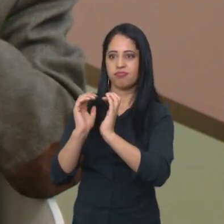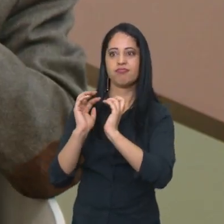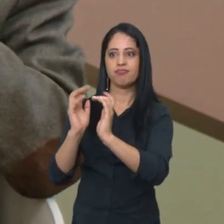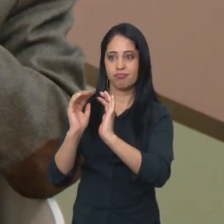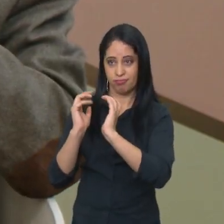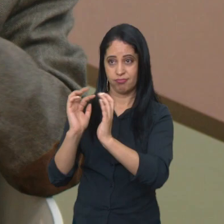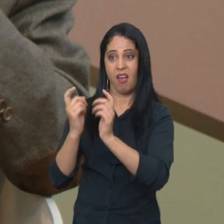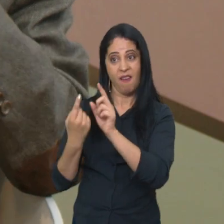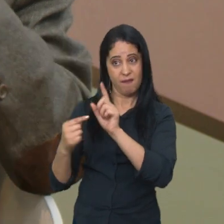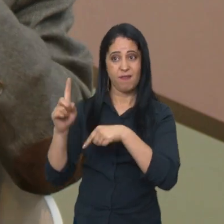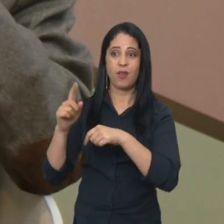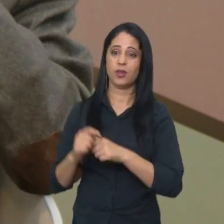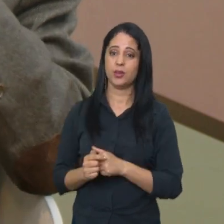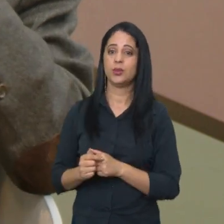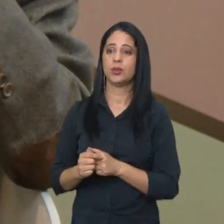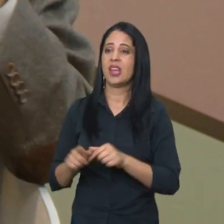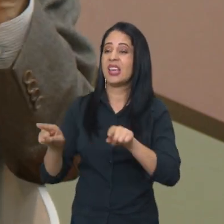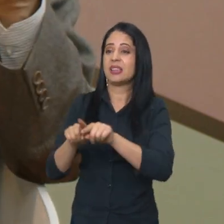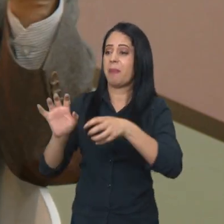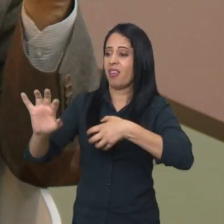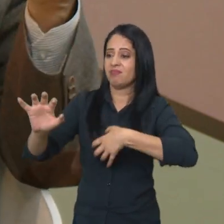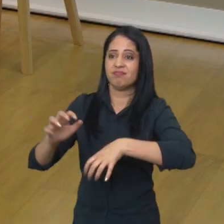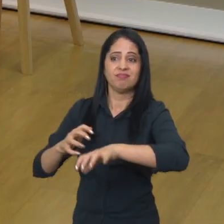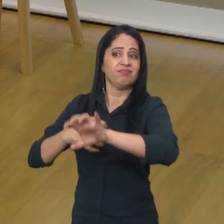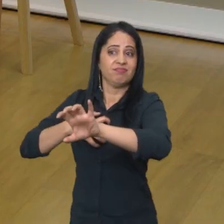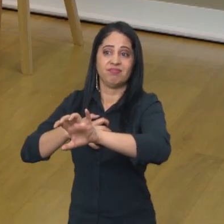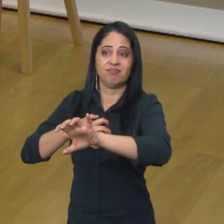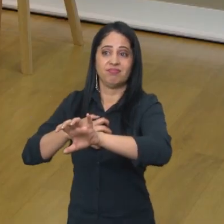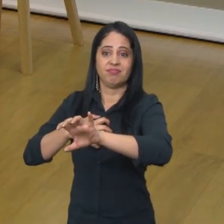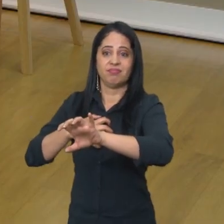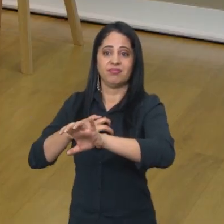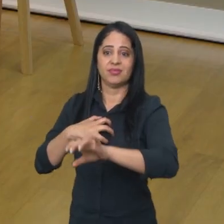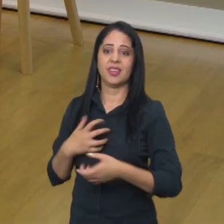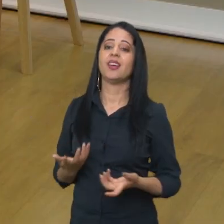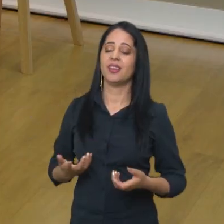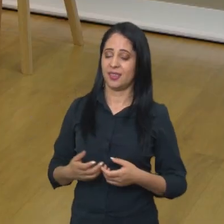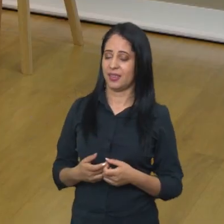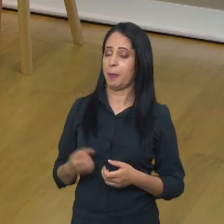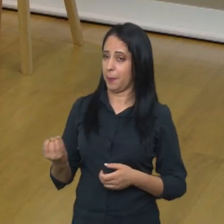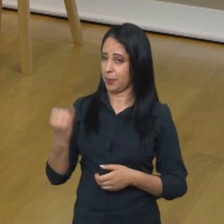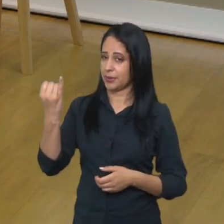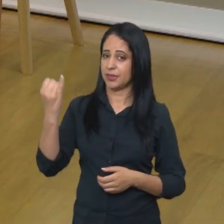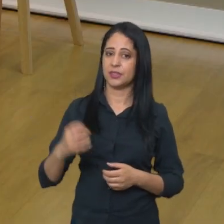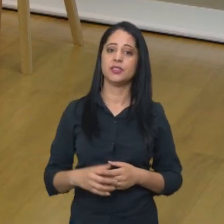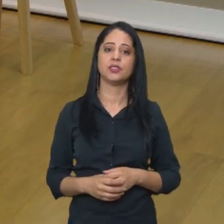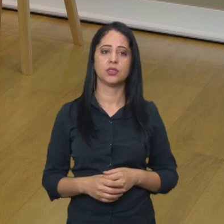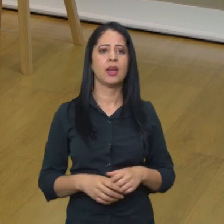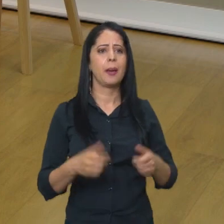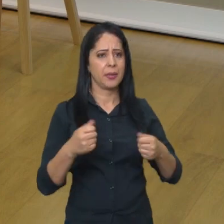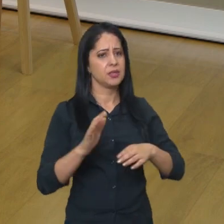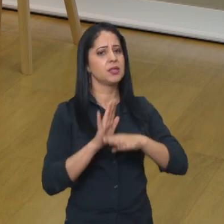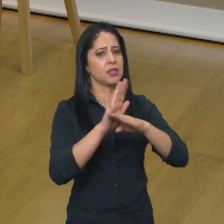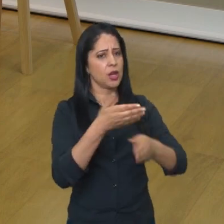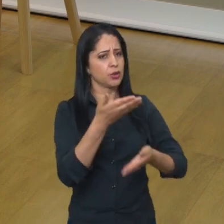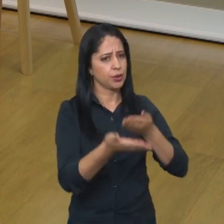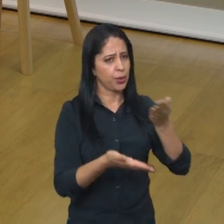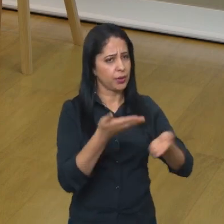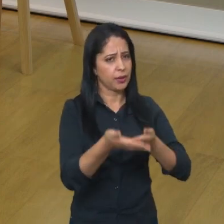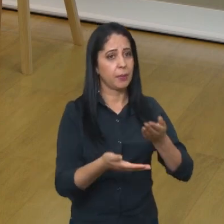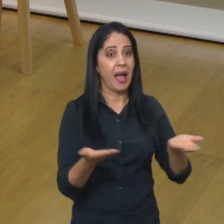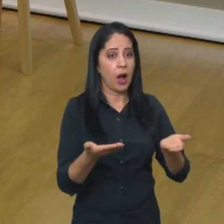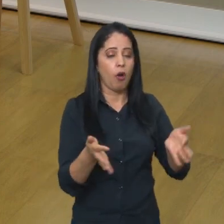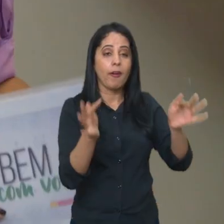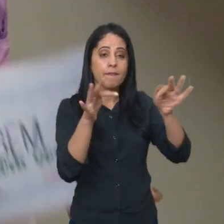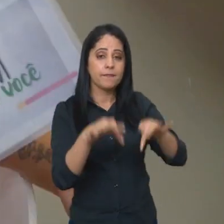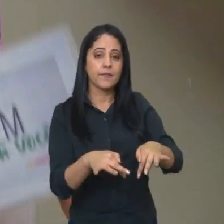vida familiar, a afetividade, a gente depende disso, senão para que ter cérebro? Né? Tem que ajudar no tratamento. E para a gente concluir,